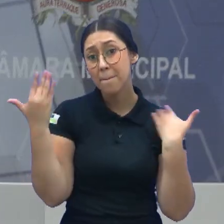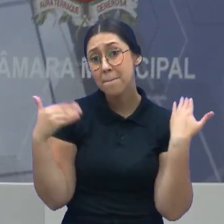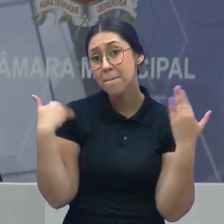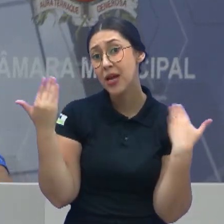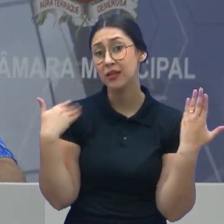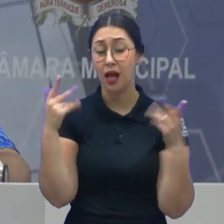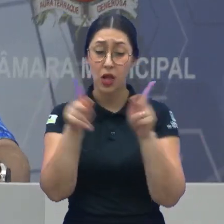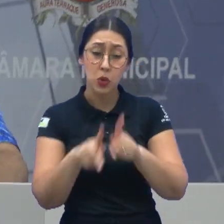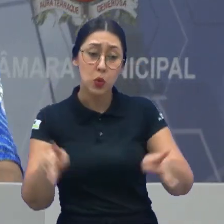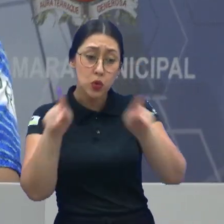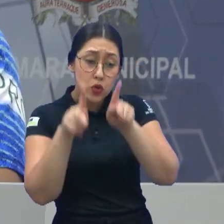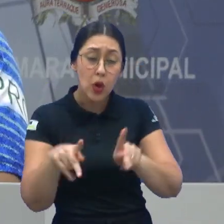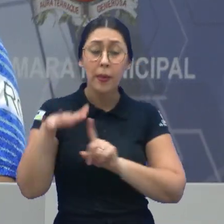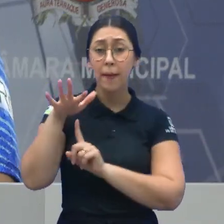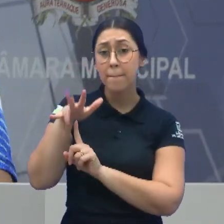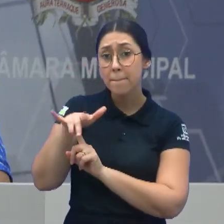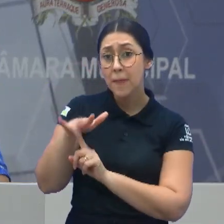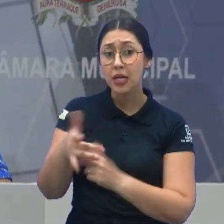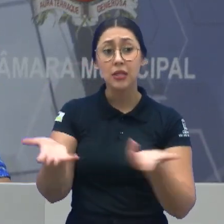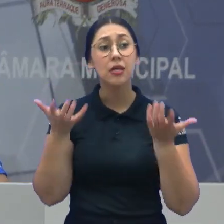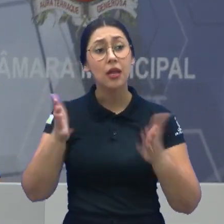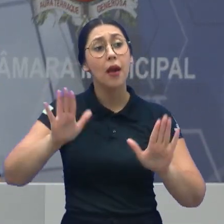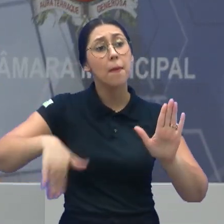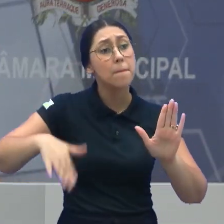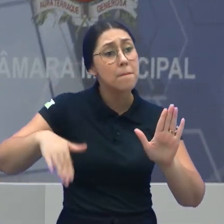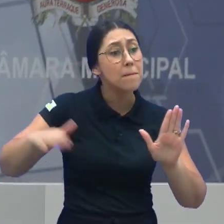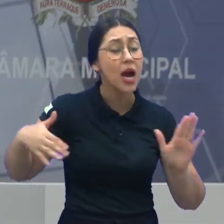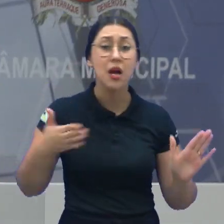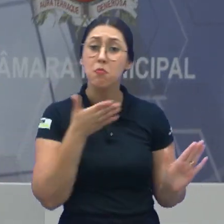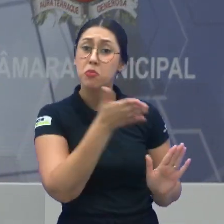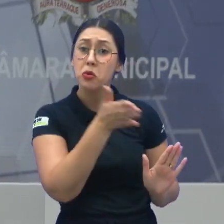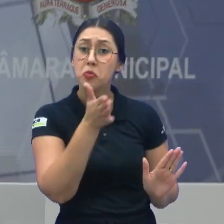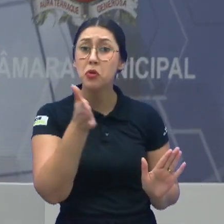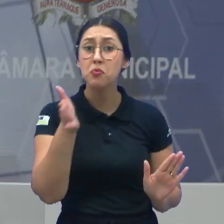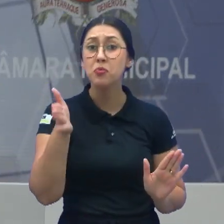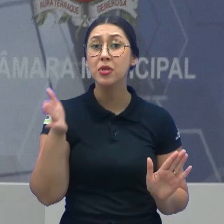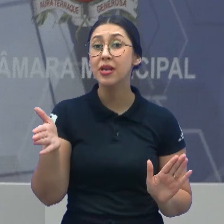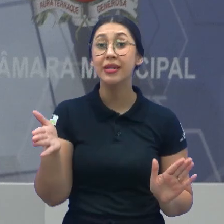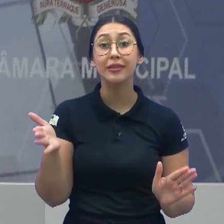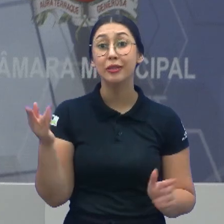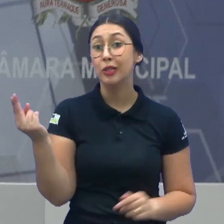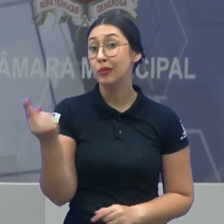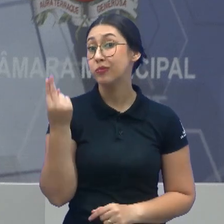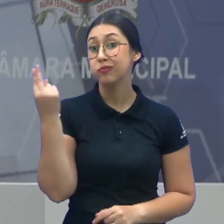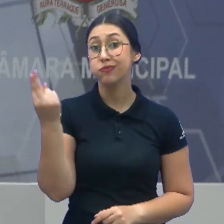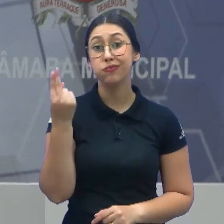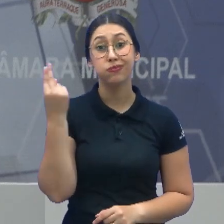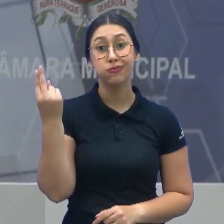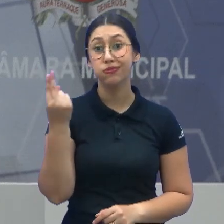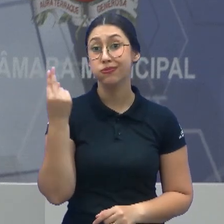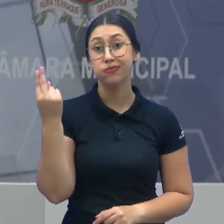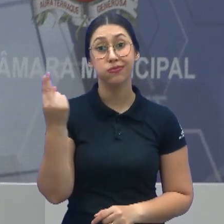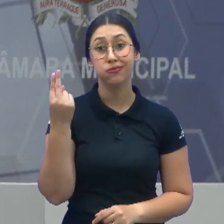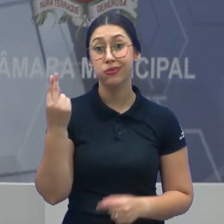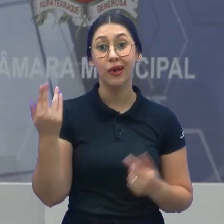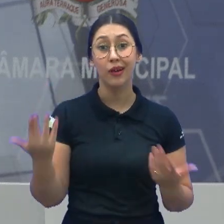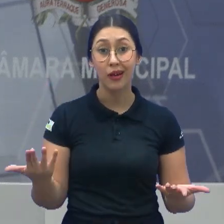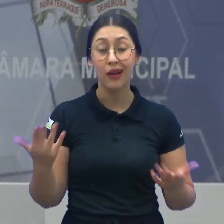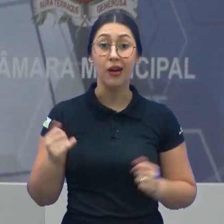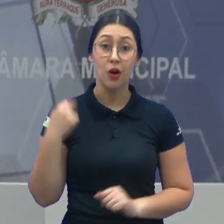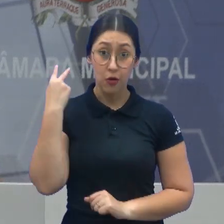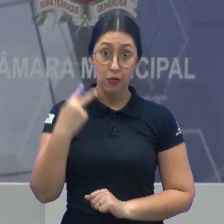praça, quer ir para a praia, quer ir para onde for. Elas não conseguem. Vereador Petit,